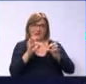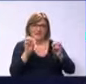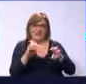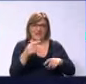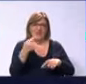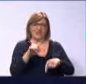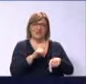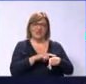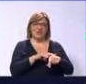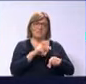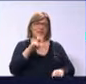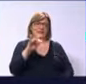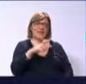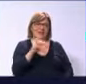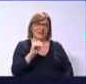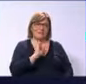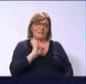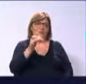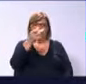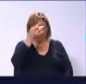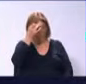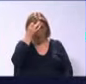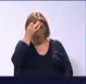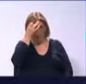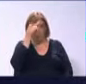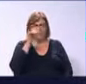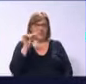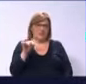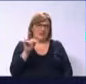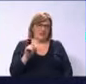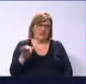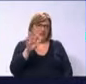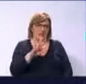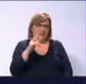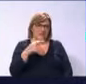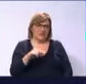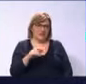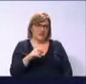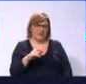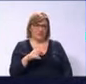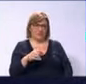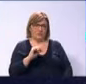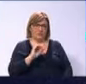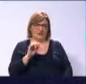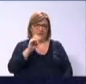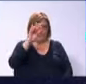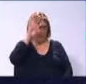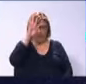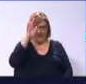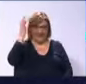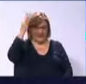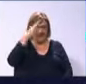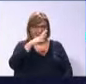mas ainda temos tempo planeta pra tua opinião souza é este caso que gerou que entra o sporting de braga santa